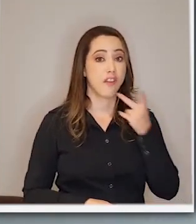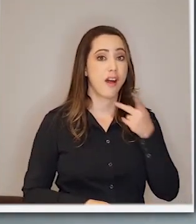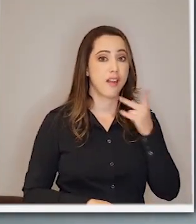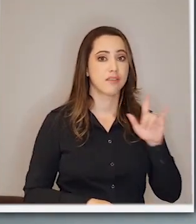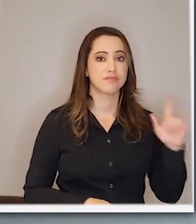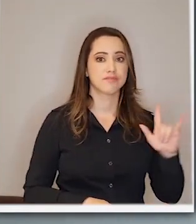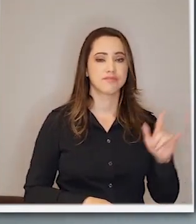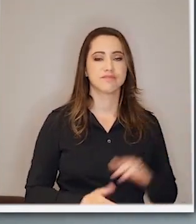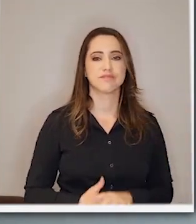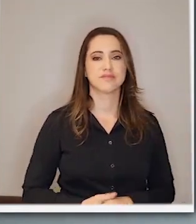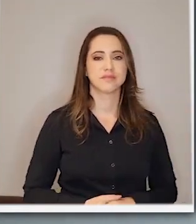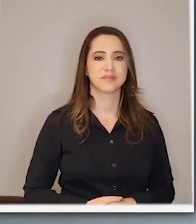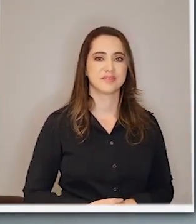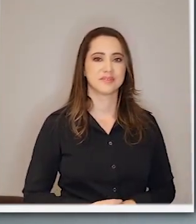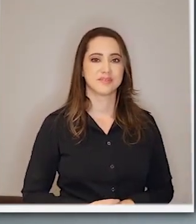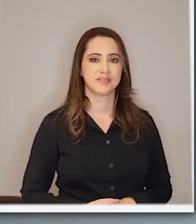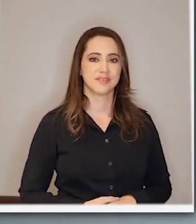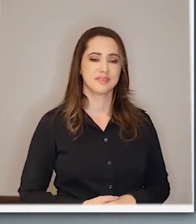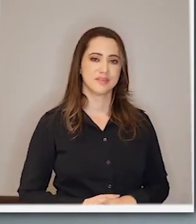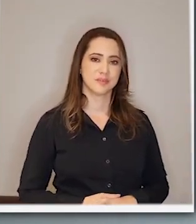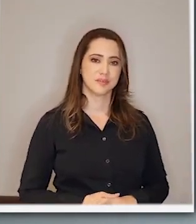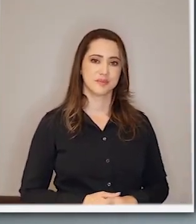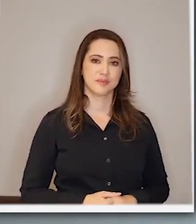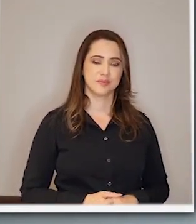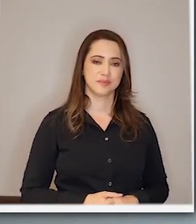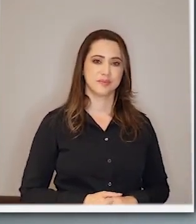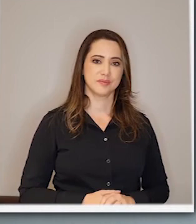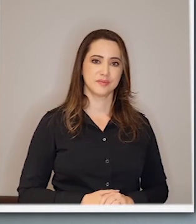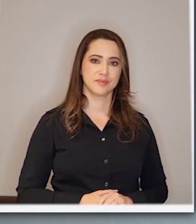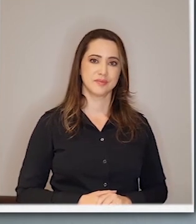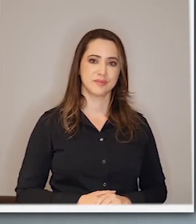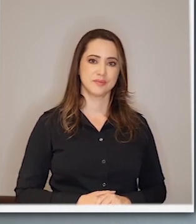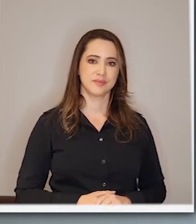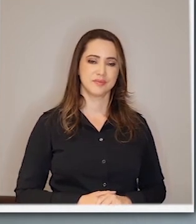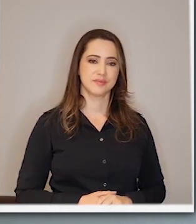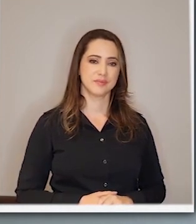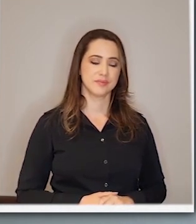Faz um I love you aí pra aparecer na tela da TV. Foi tirar uma foto.